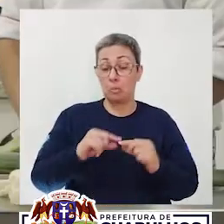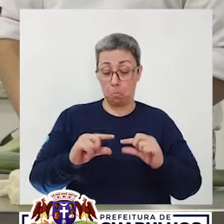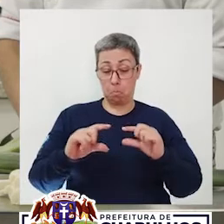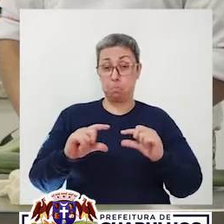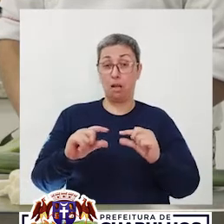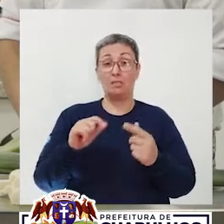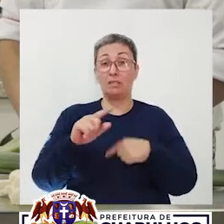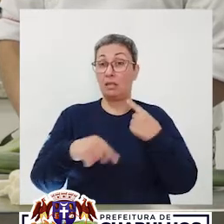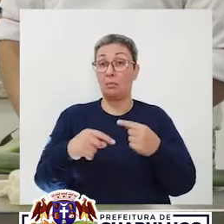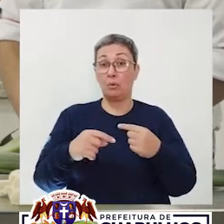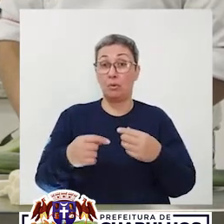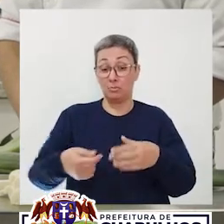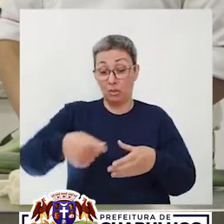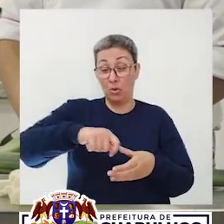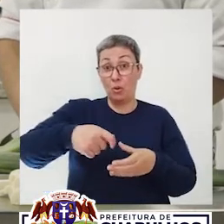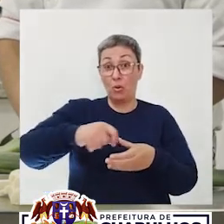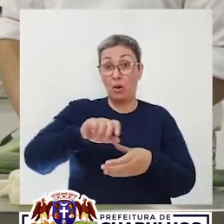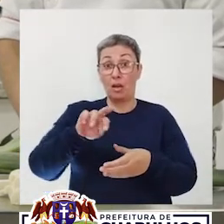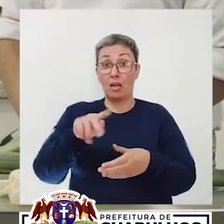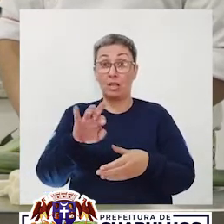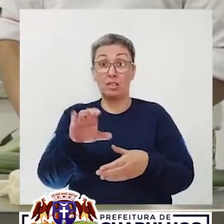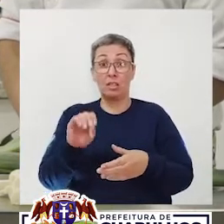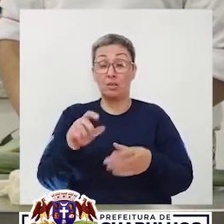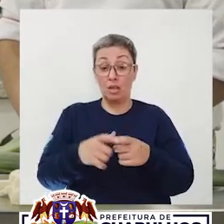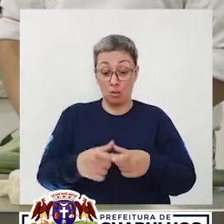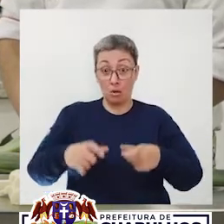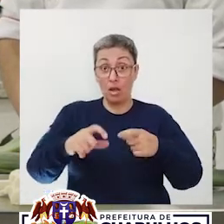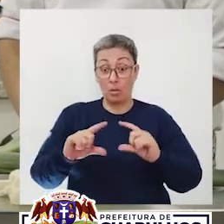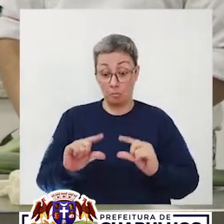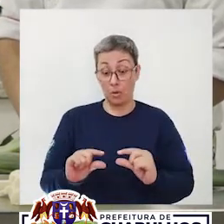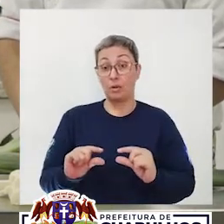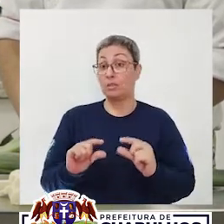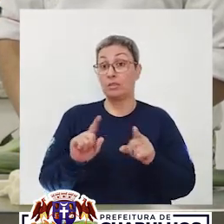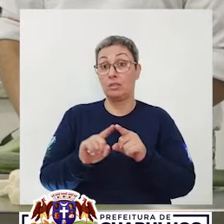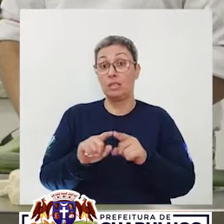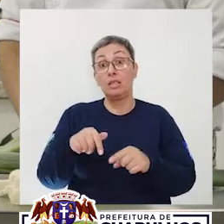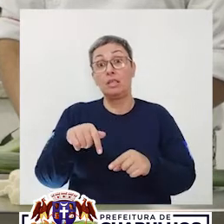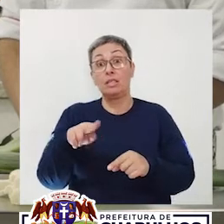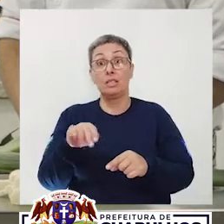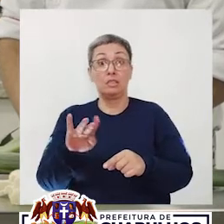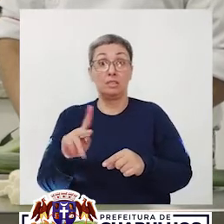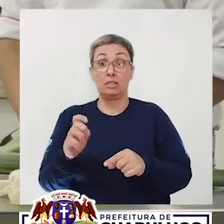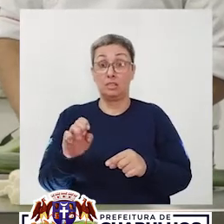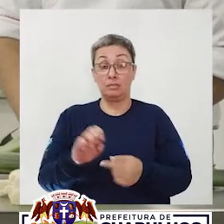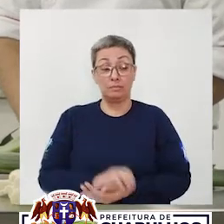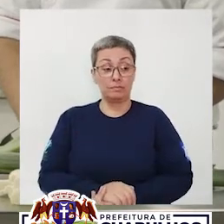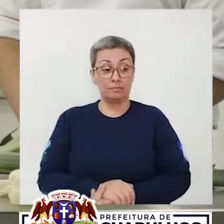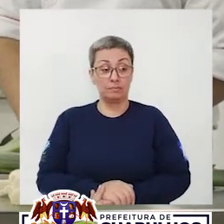Se você faz ela muito grossa, depois não cabe o recheio, porque a forminha, ela é baixinha, a forminha de quiche é